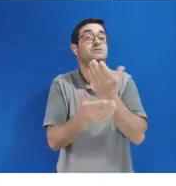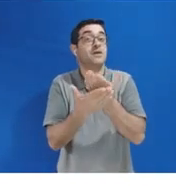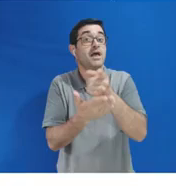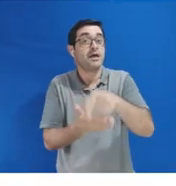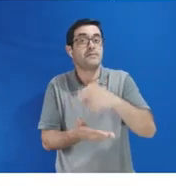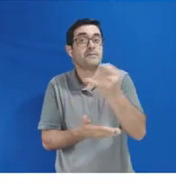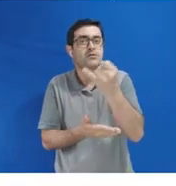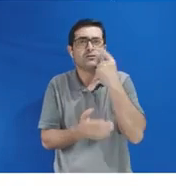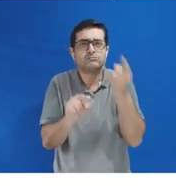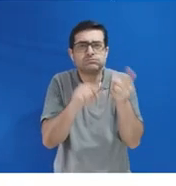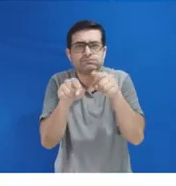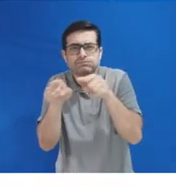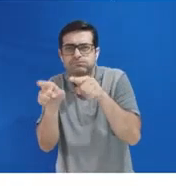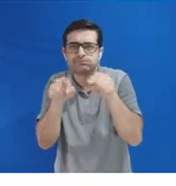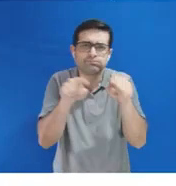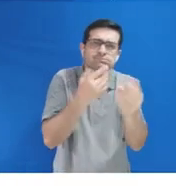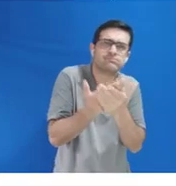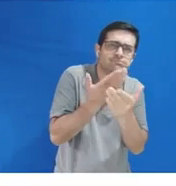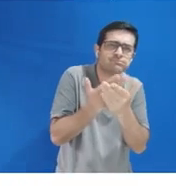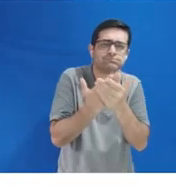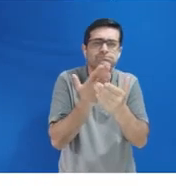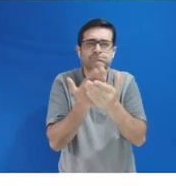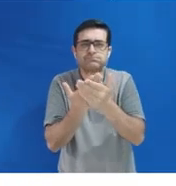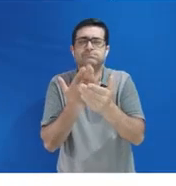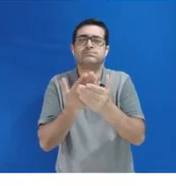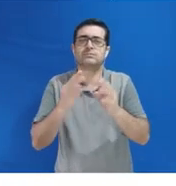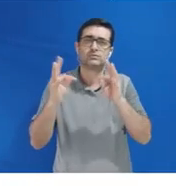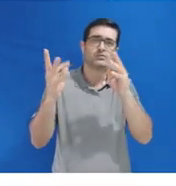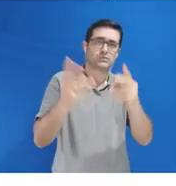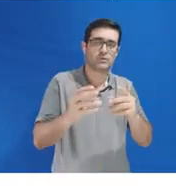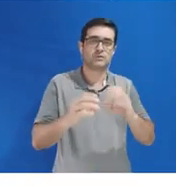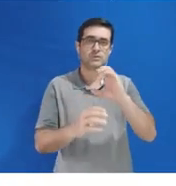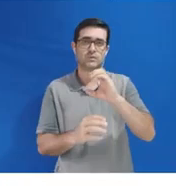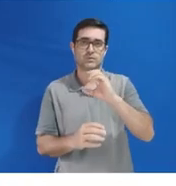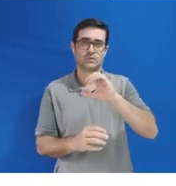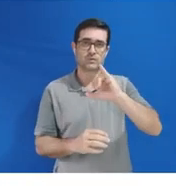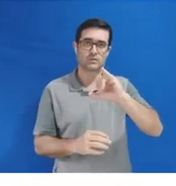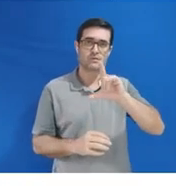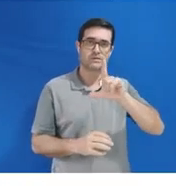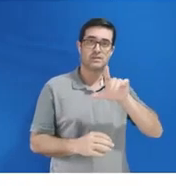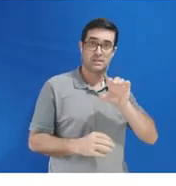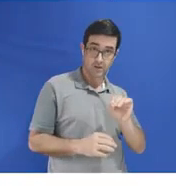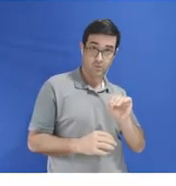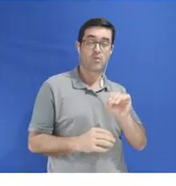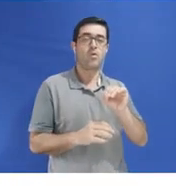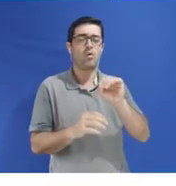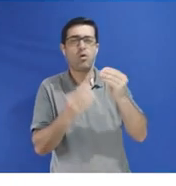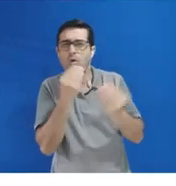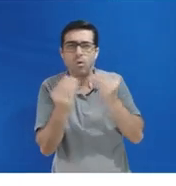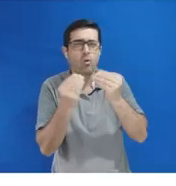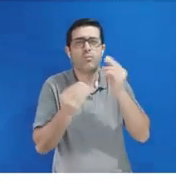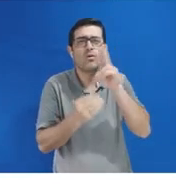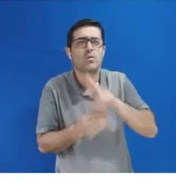é importante que vocês revisem essa parte, deem uma olhada no ciclo de Bohr-Haber para vocês terem ideia de